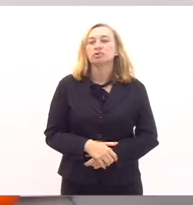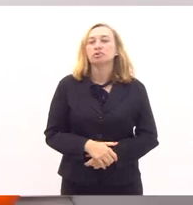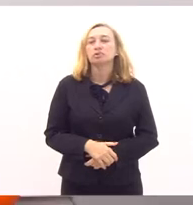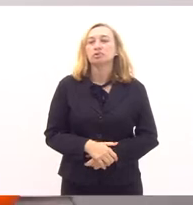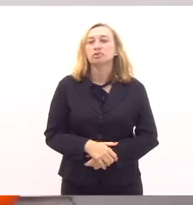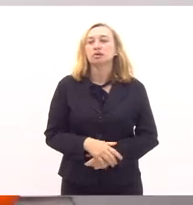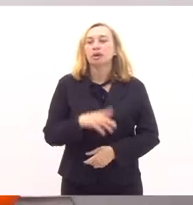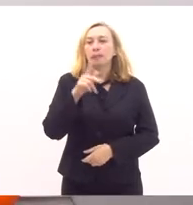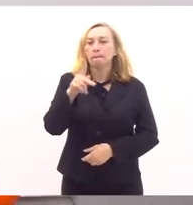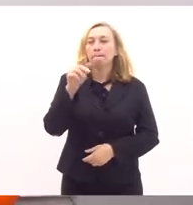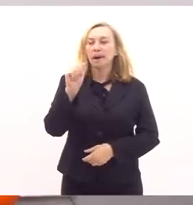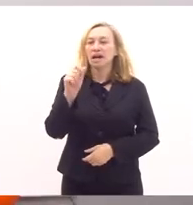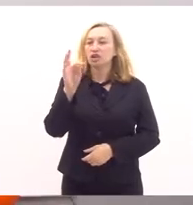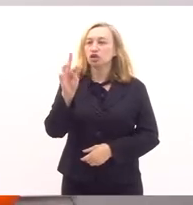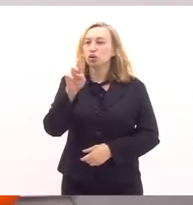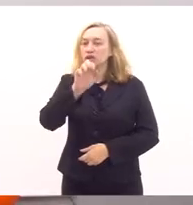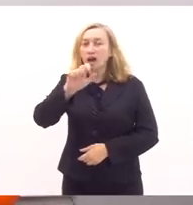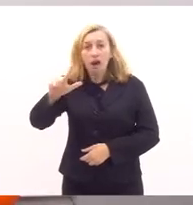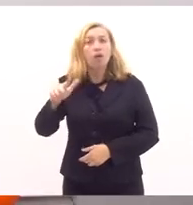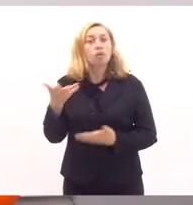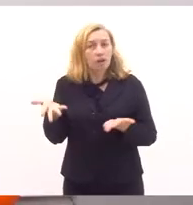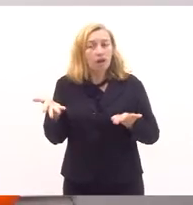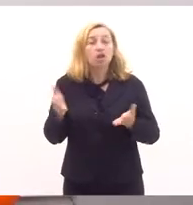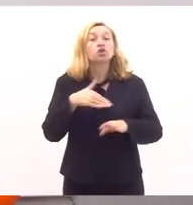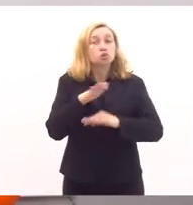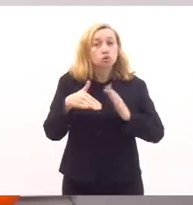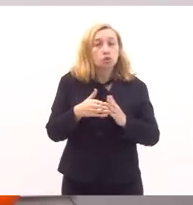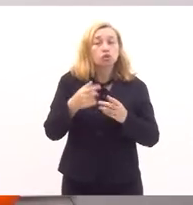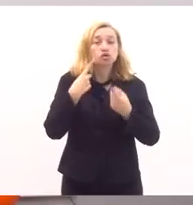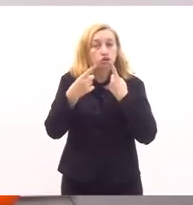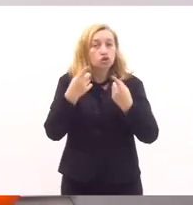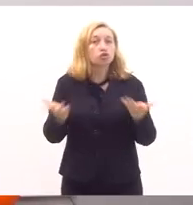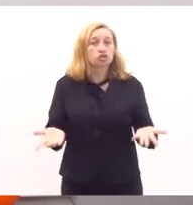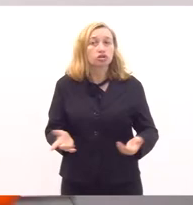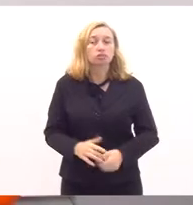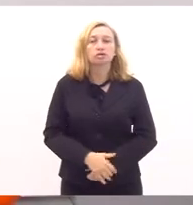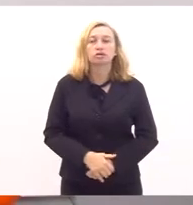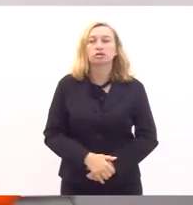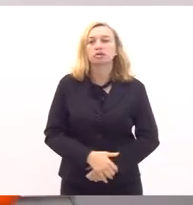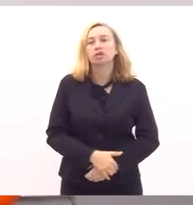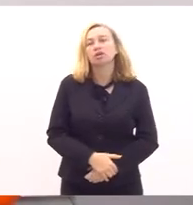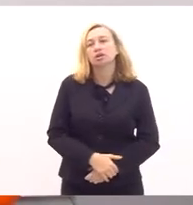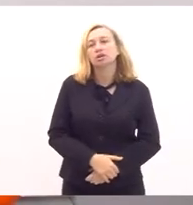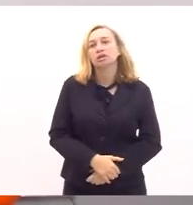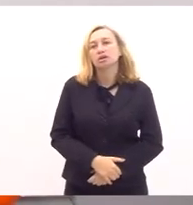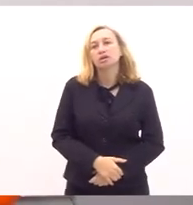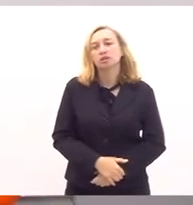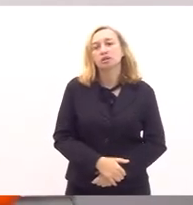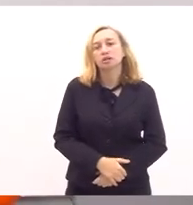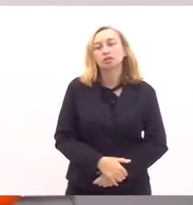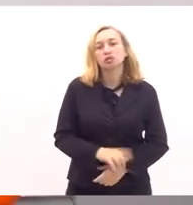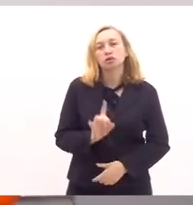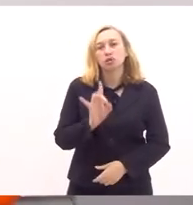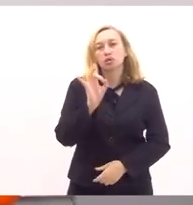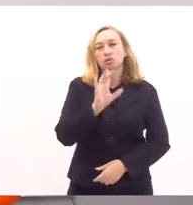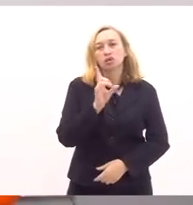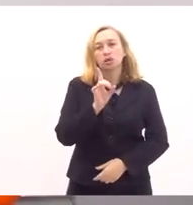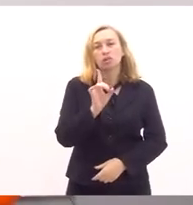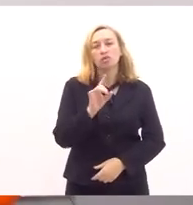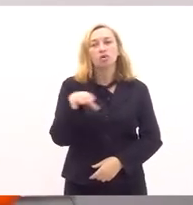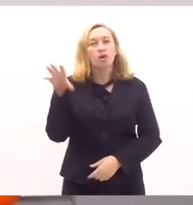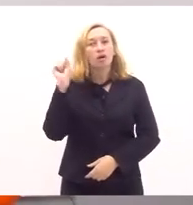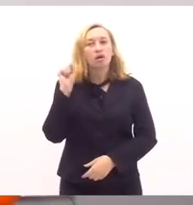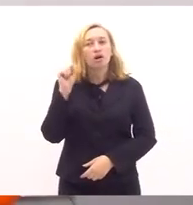Seja patronal, inclusive. Vamos lá. Todo mundo está discutindo. A gente só ainda não ouviu a